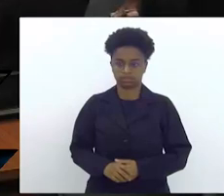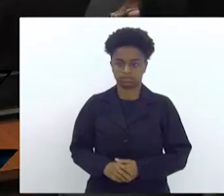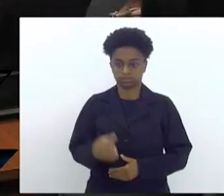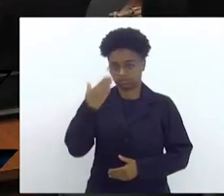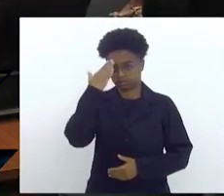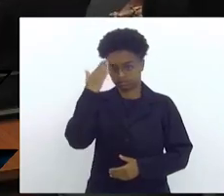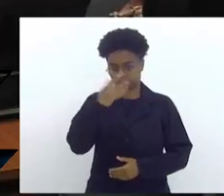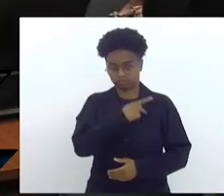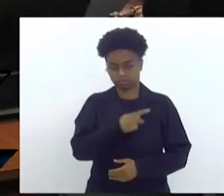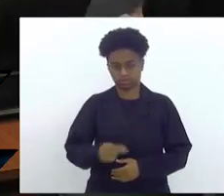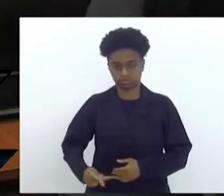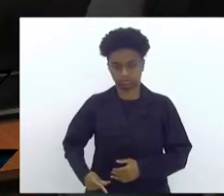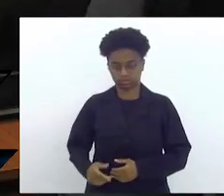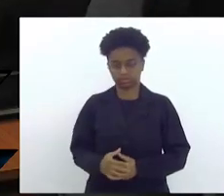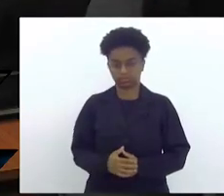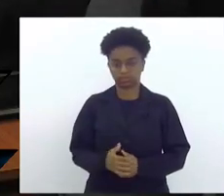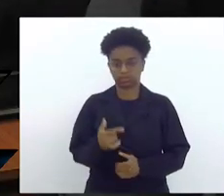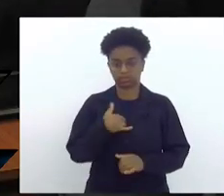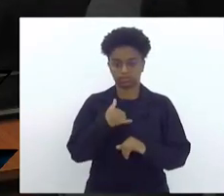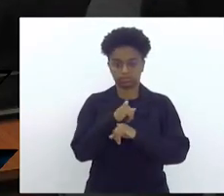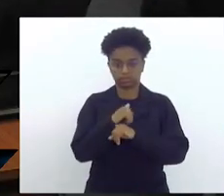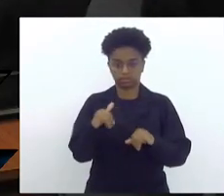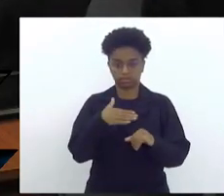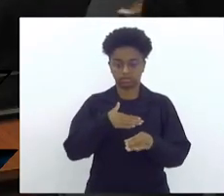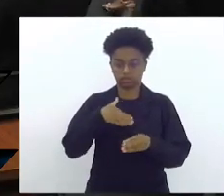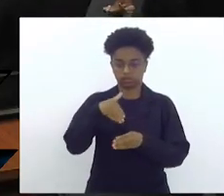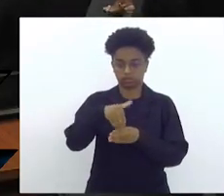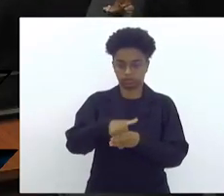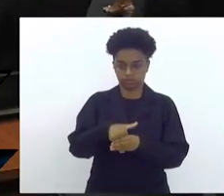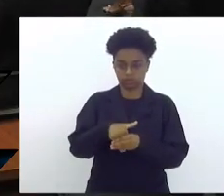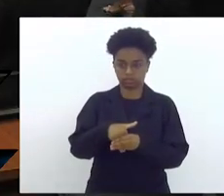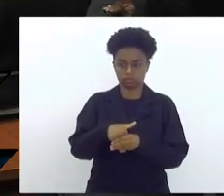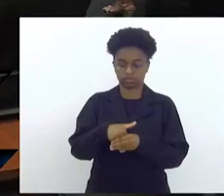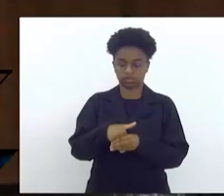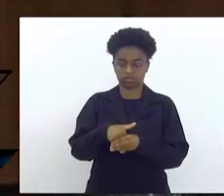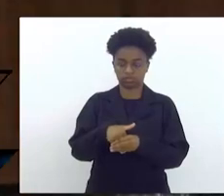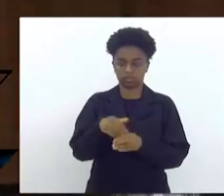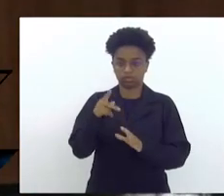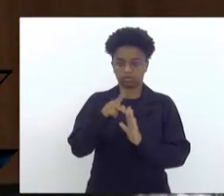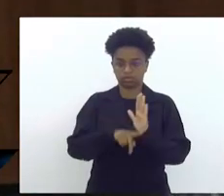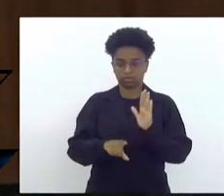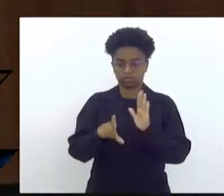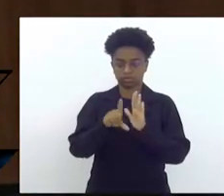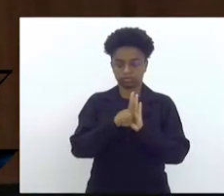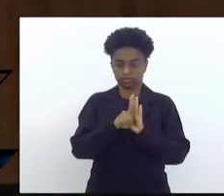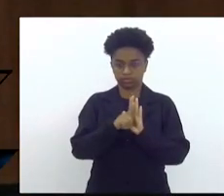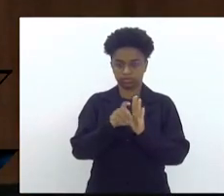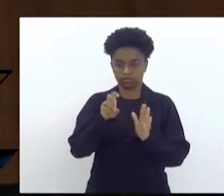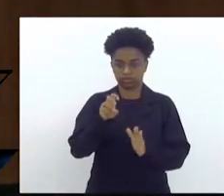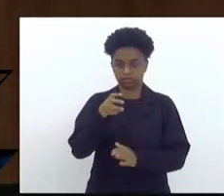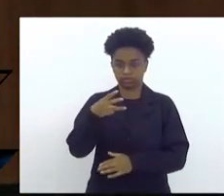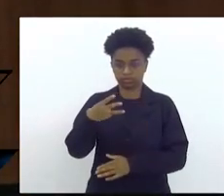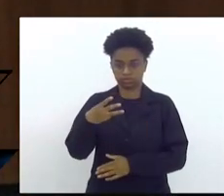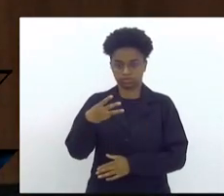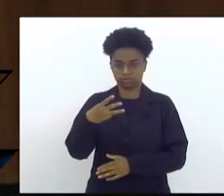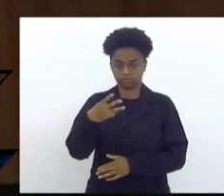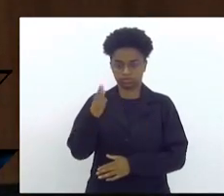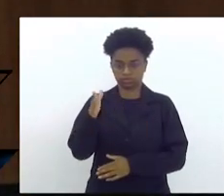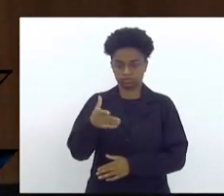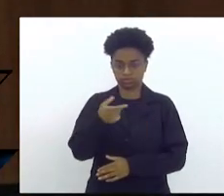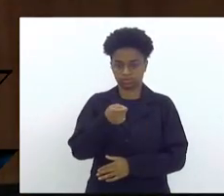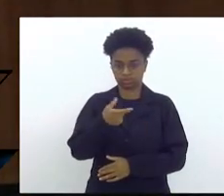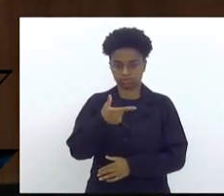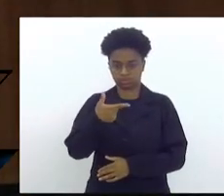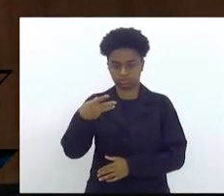Obrigado Presidente para declarar o meu voto na relação do projeto de lei 53 de 2023